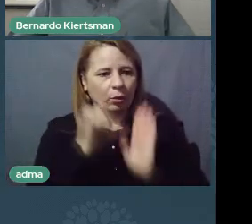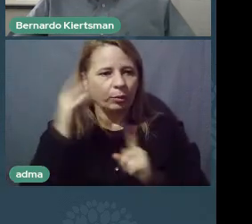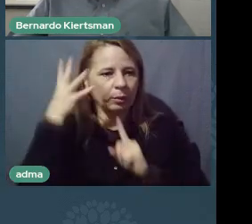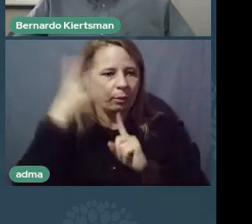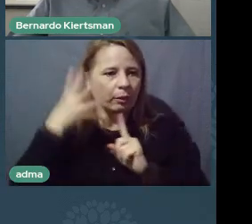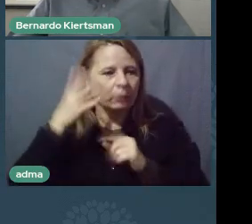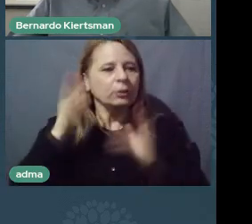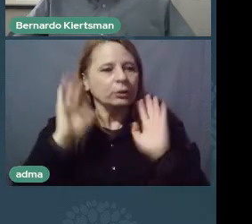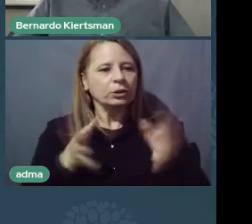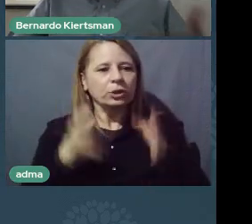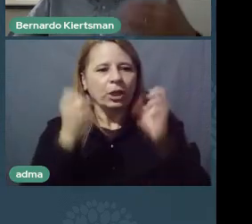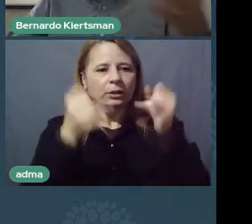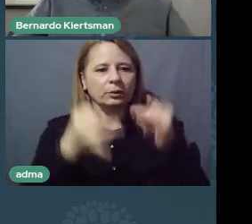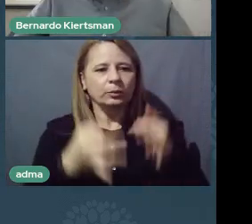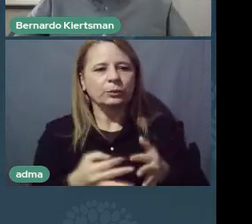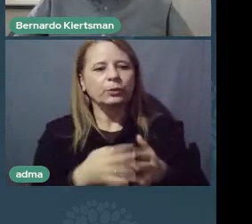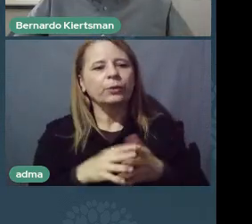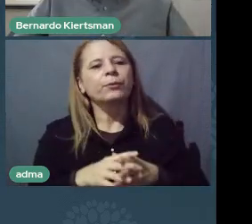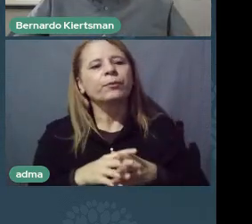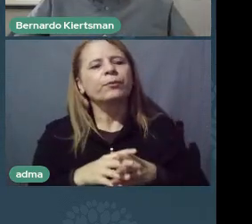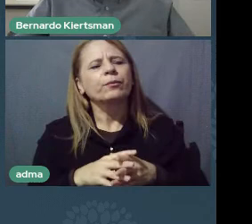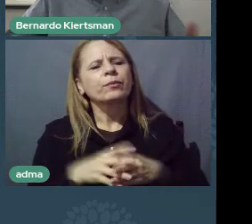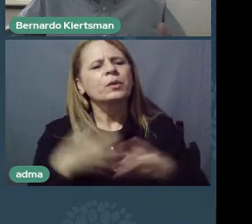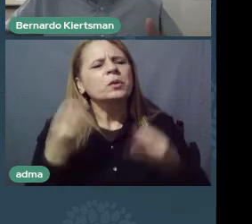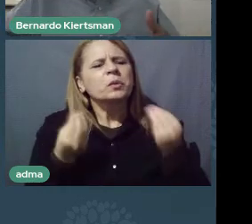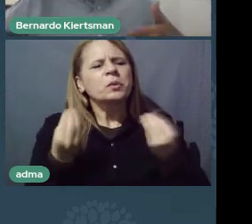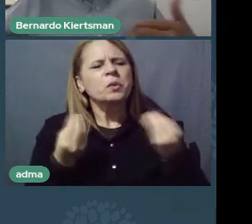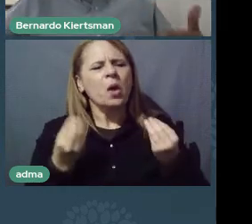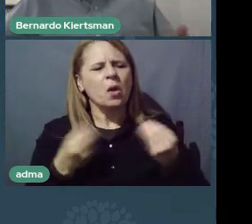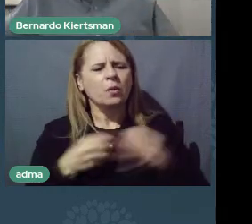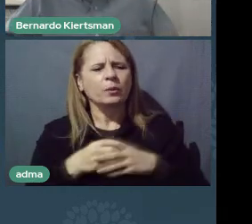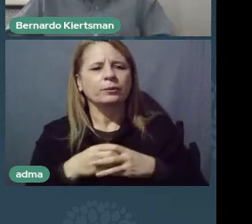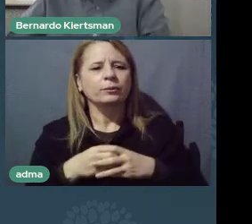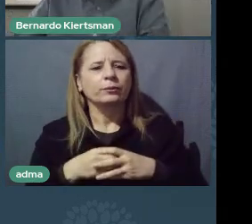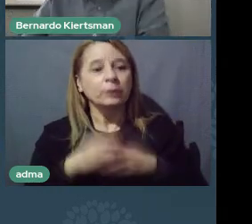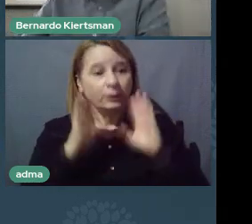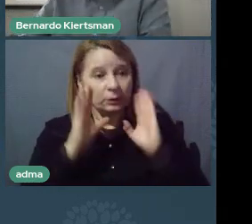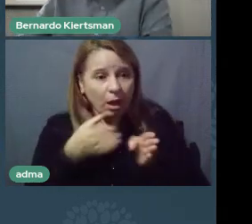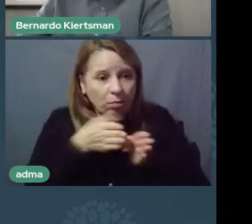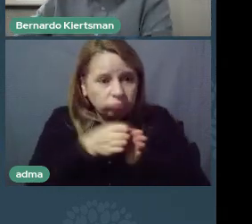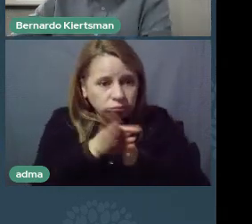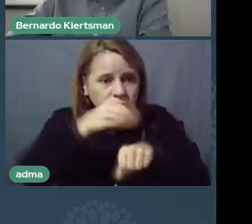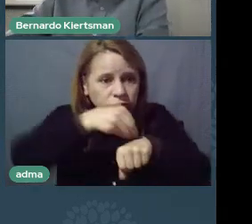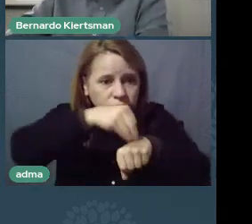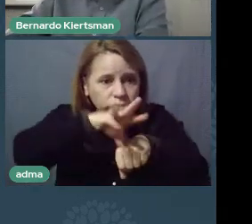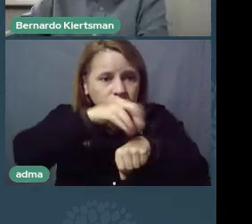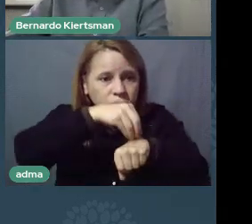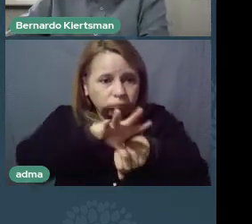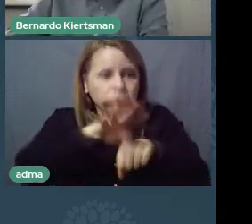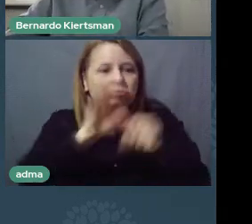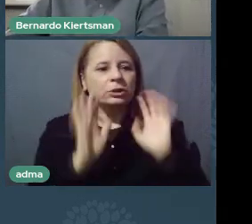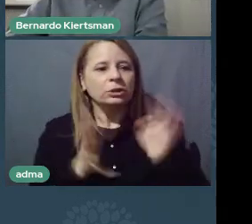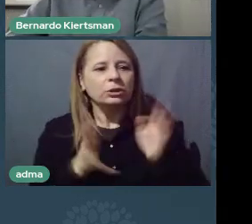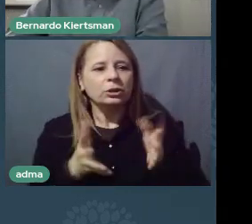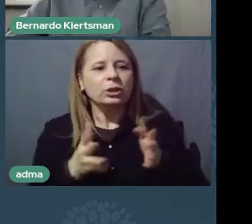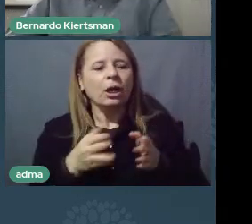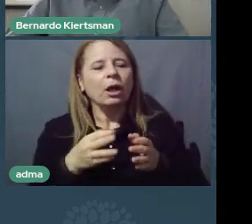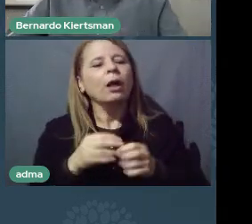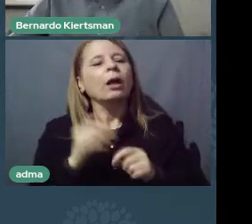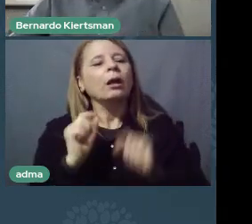anterior. Então, e o que nós estamos fazendo aqui, quer dizer, uma orientação, educação do paciente asmático,